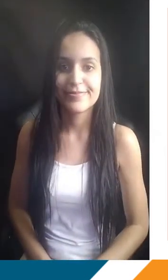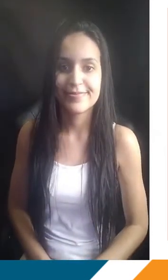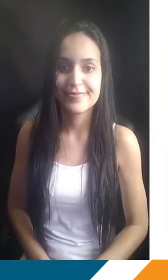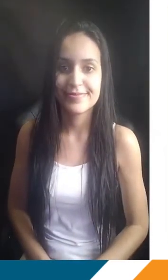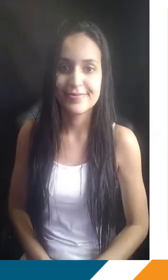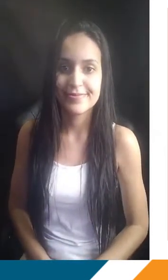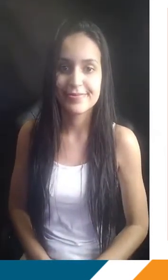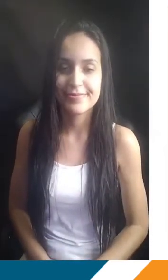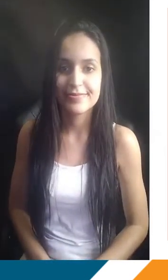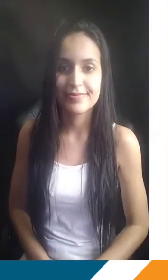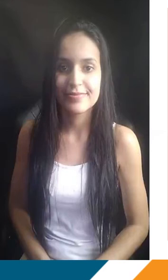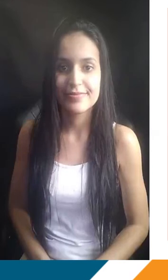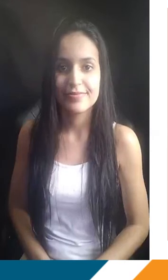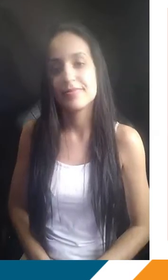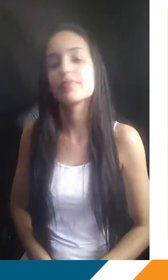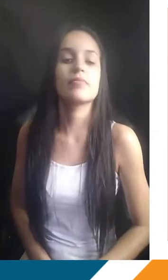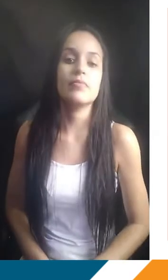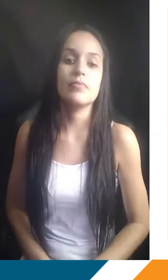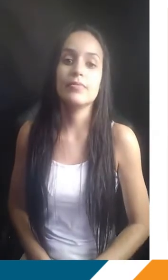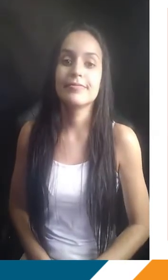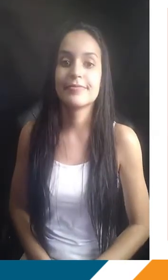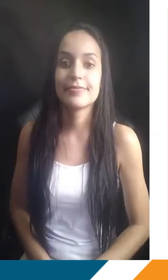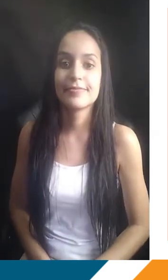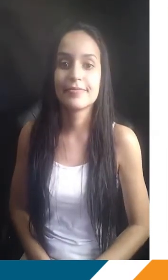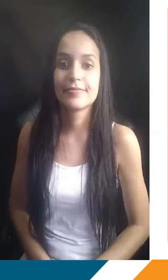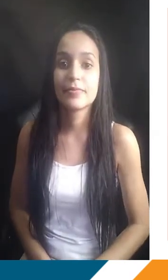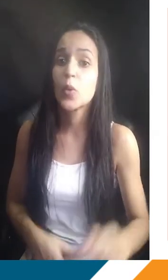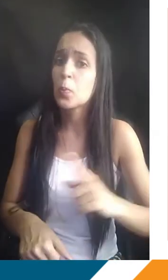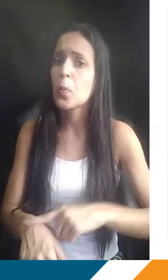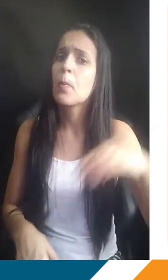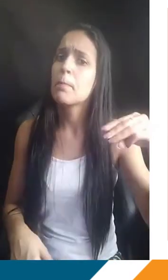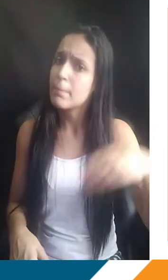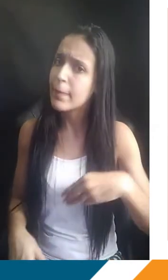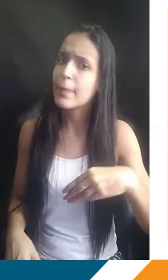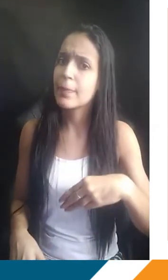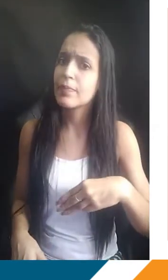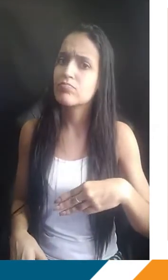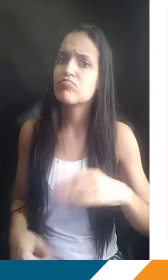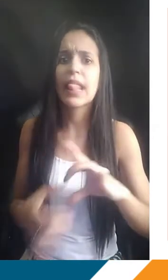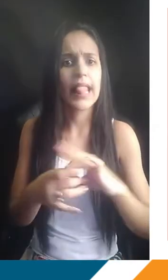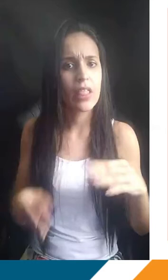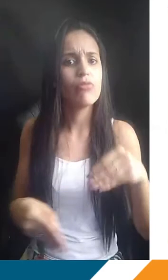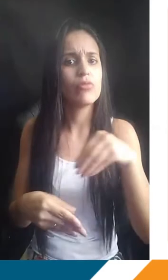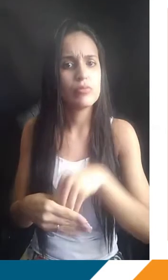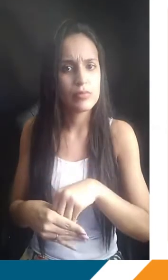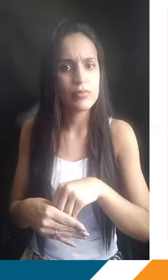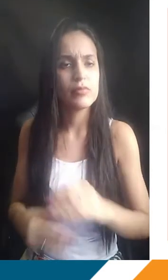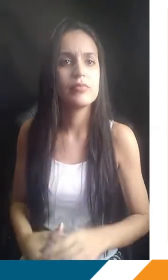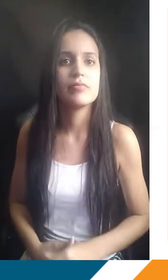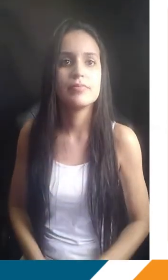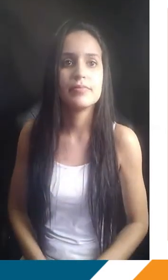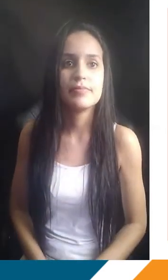o período da redemocratização, só que isso a gente está destacando também que esse período da década de 90